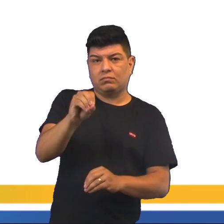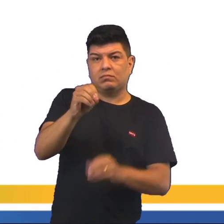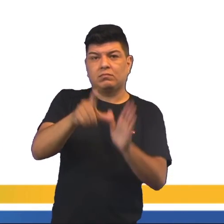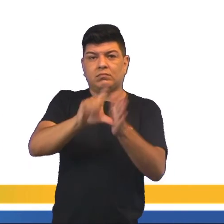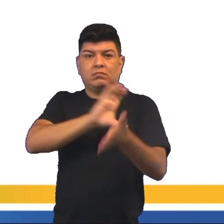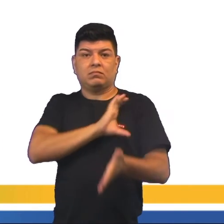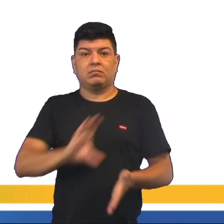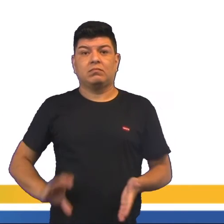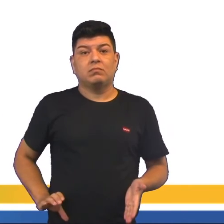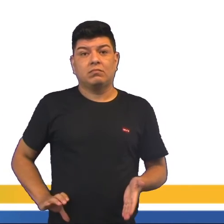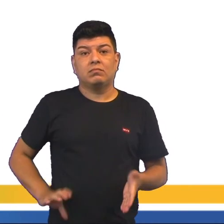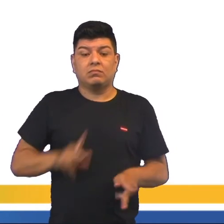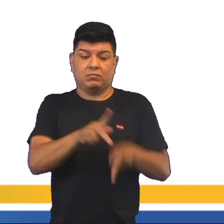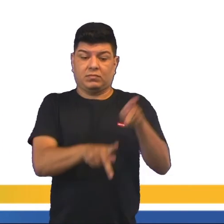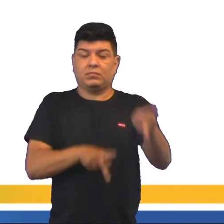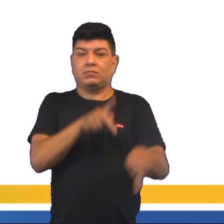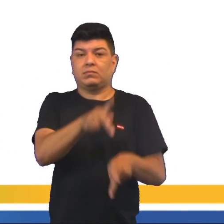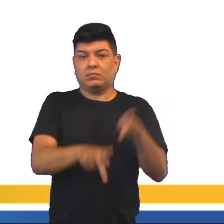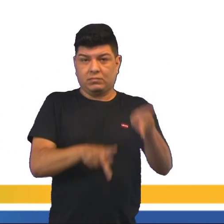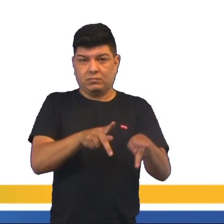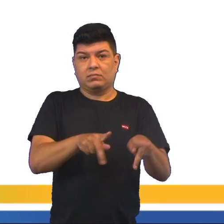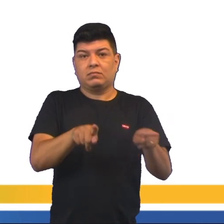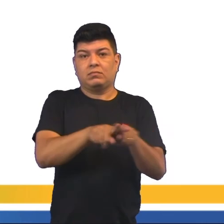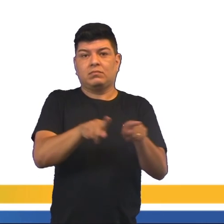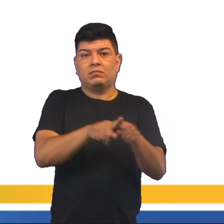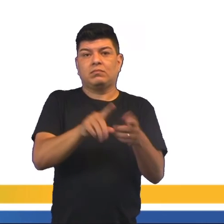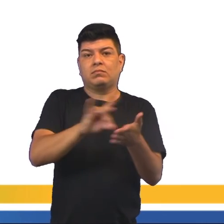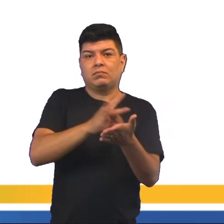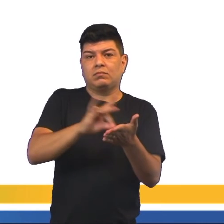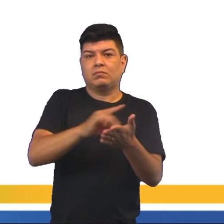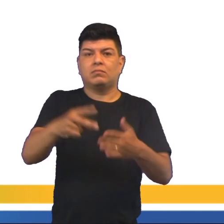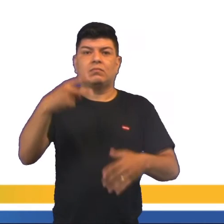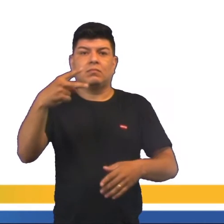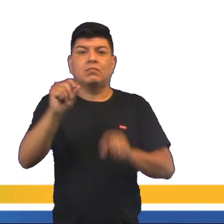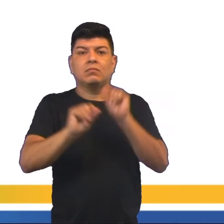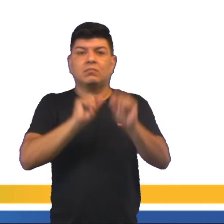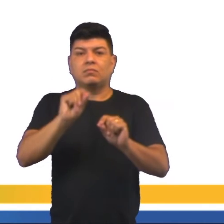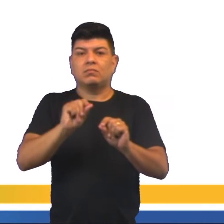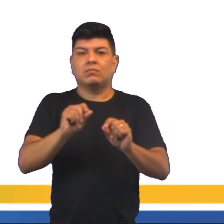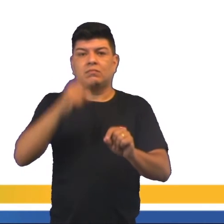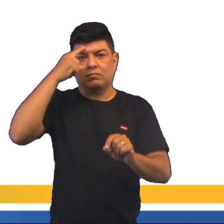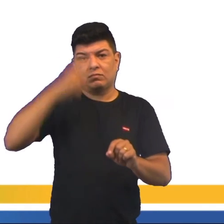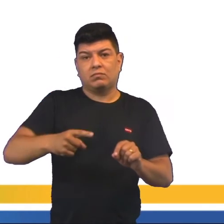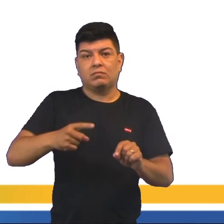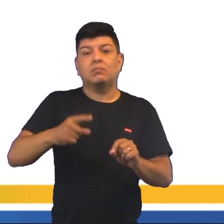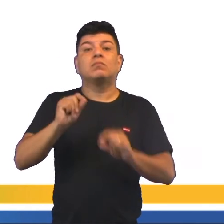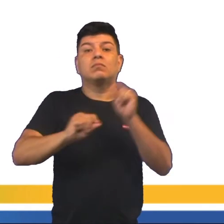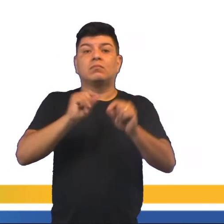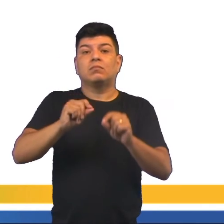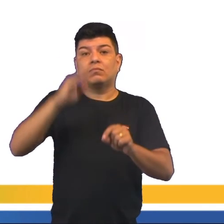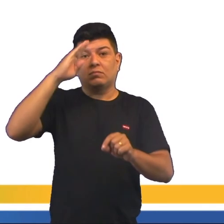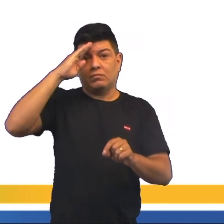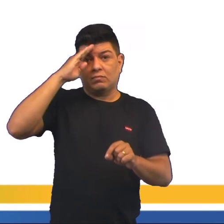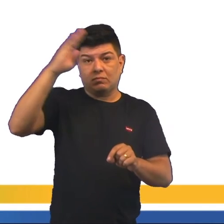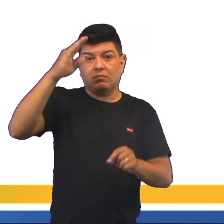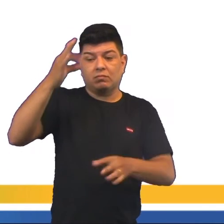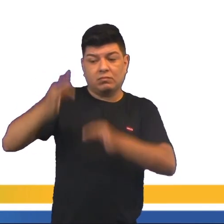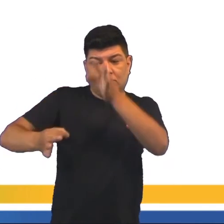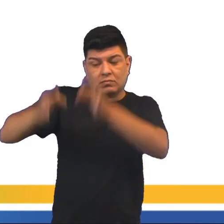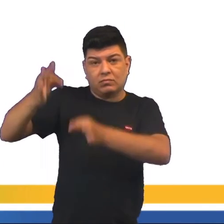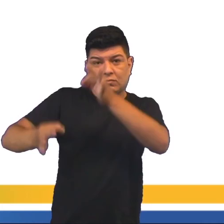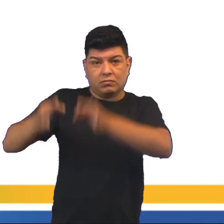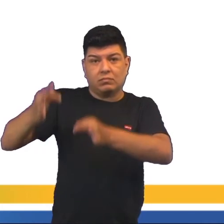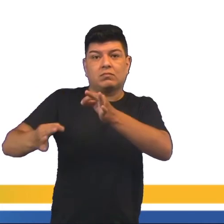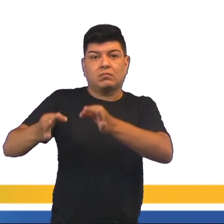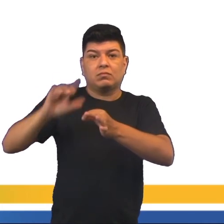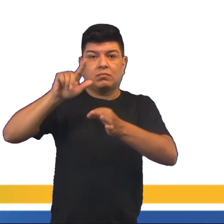A região estava povoada por cananeus e filisteus, o que obrigou os hebreus, né, a optar por um líder militar chamado de juízes, né,